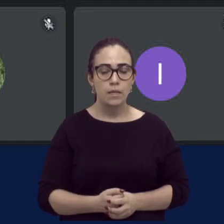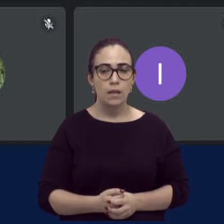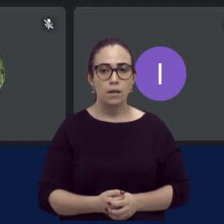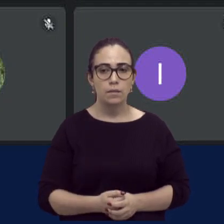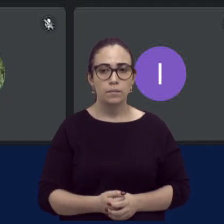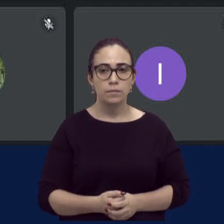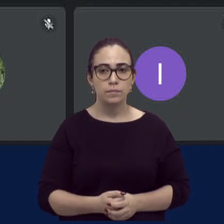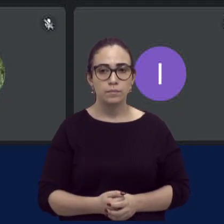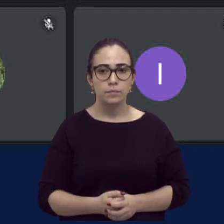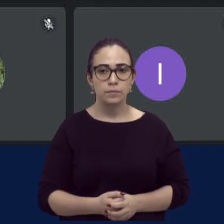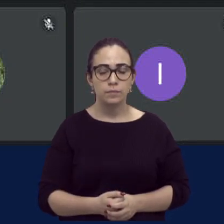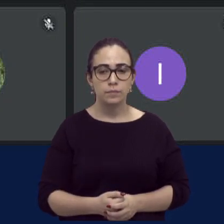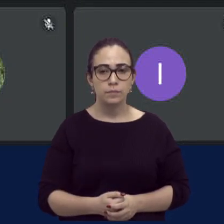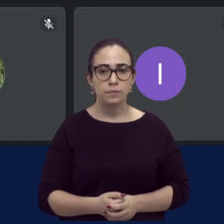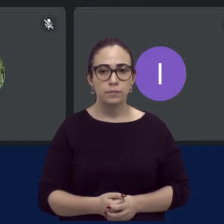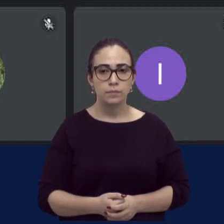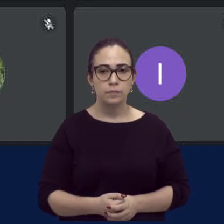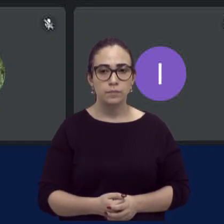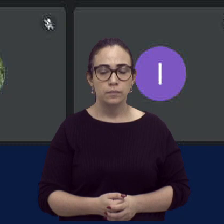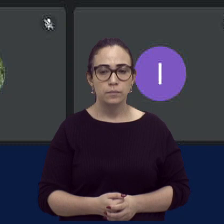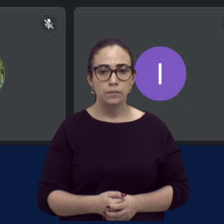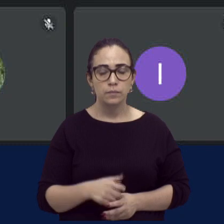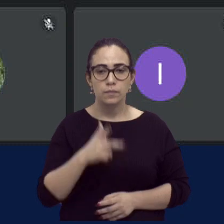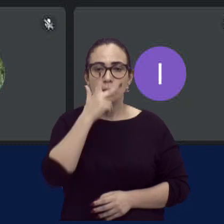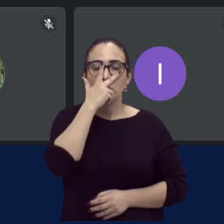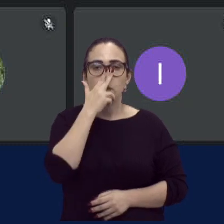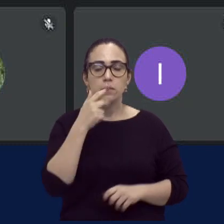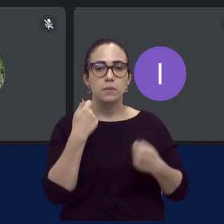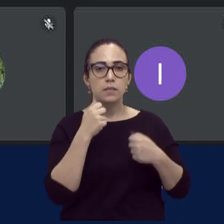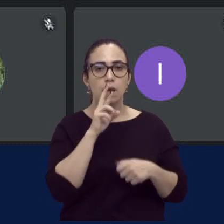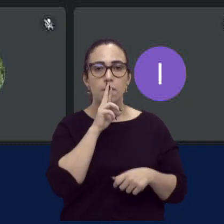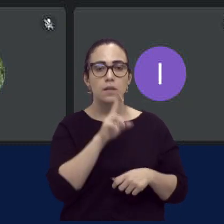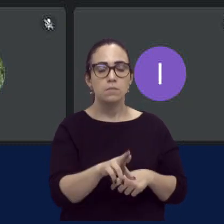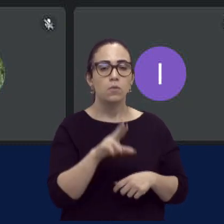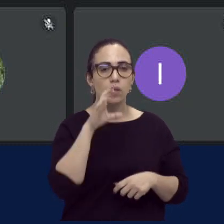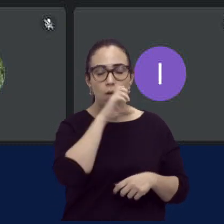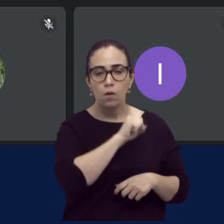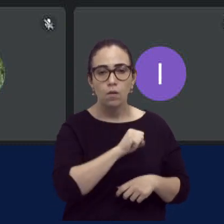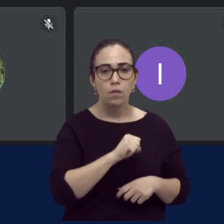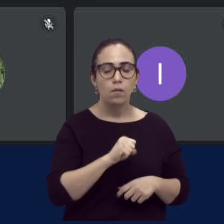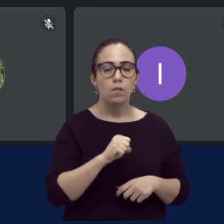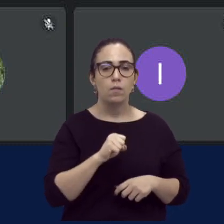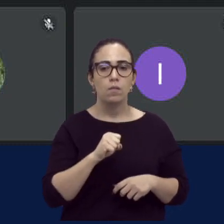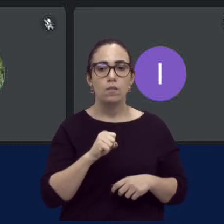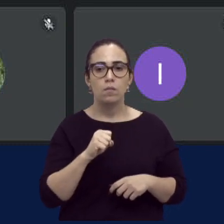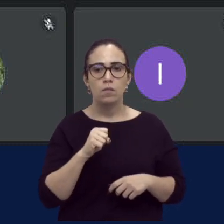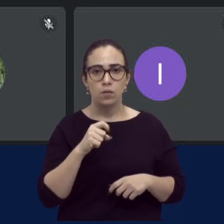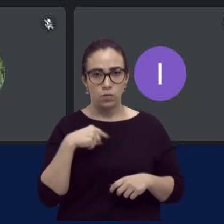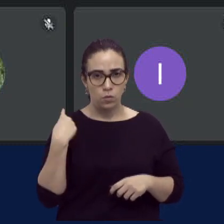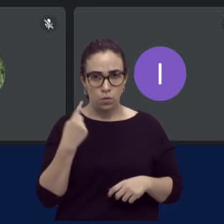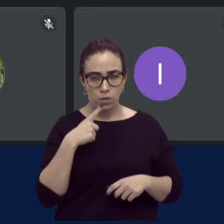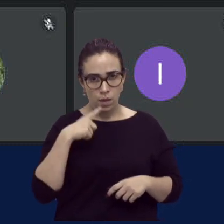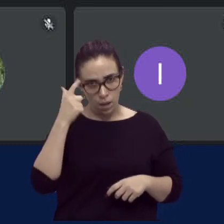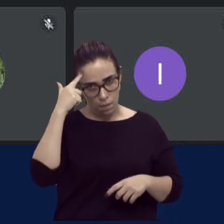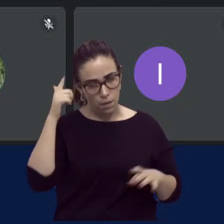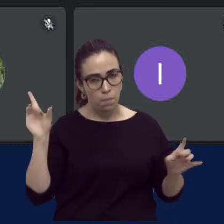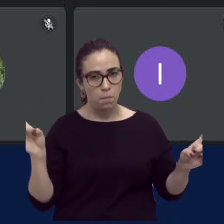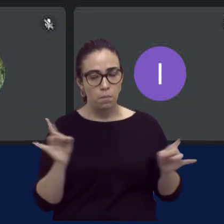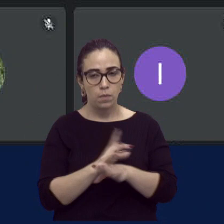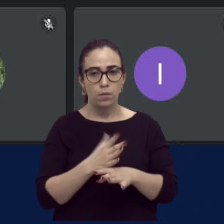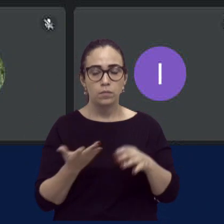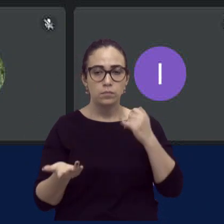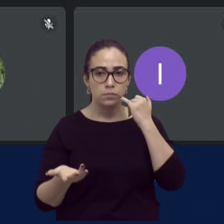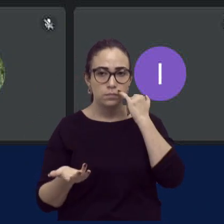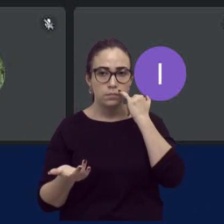situação parece que nos exige saber de tudo, ter resposta para tudo, e muitas vezes não é o caso, a gente não é o Google. Eu até brinquei outro dia,